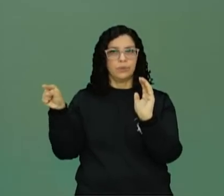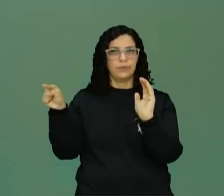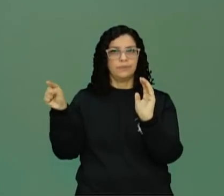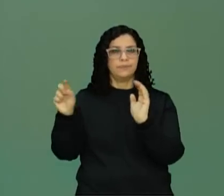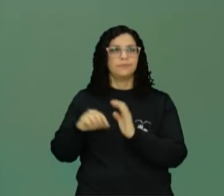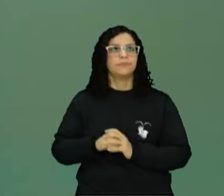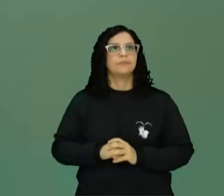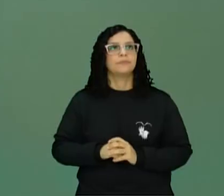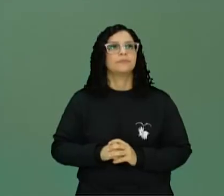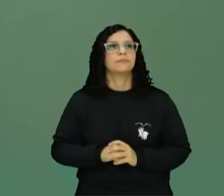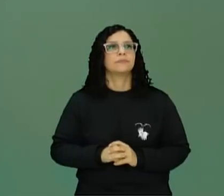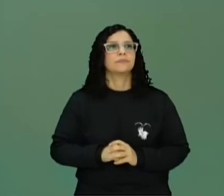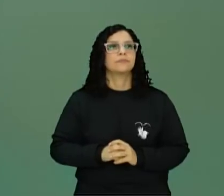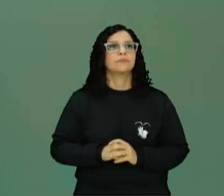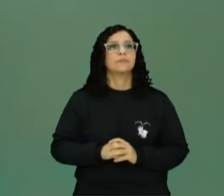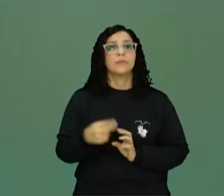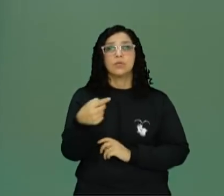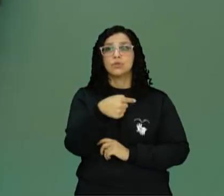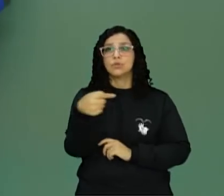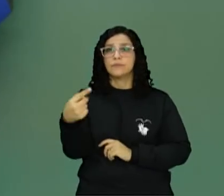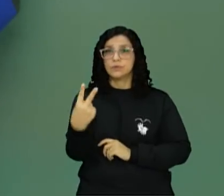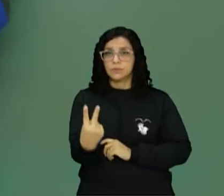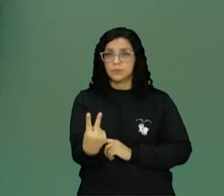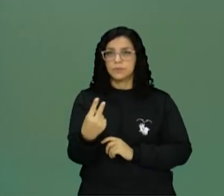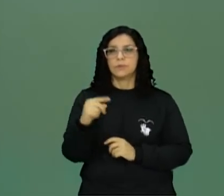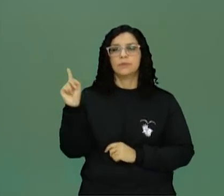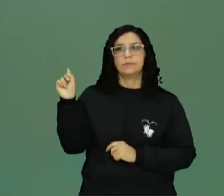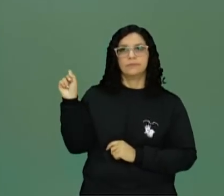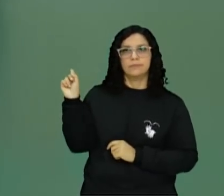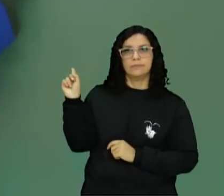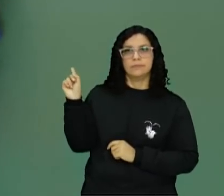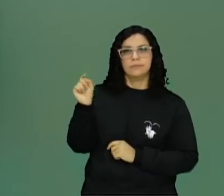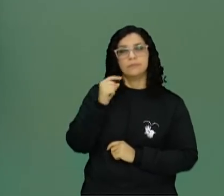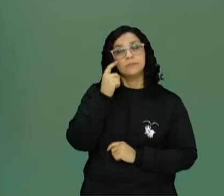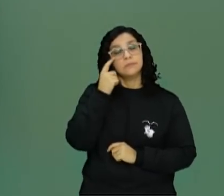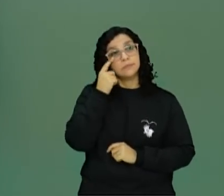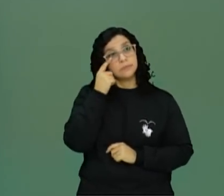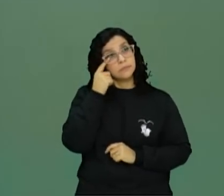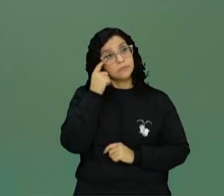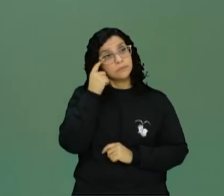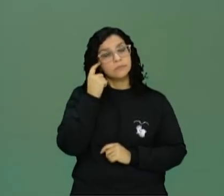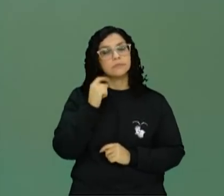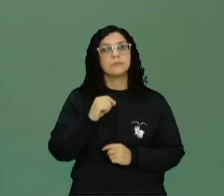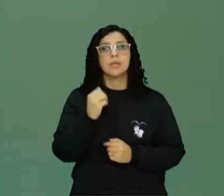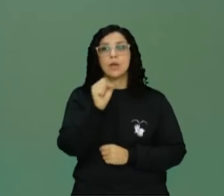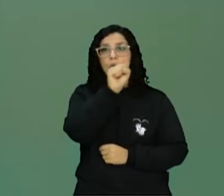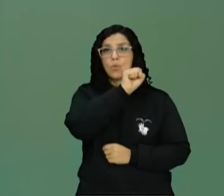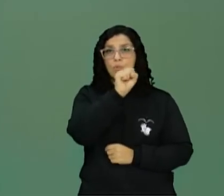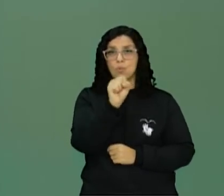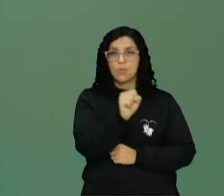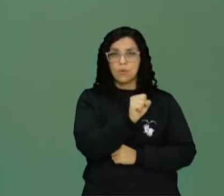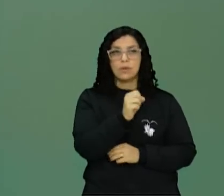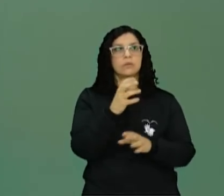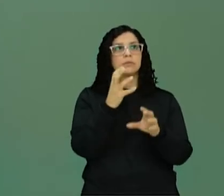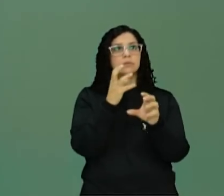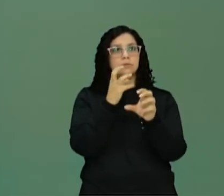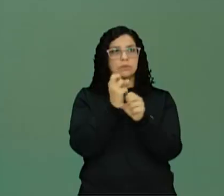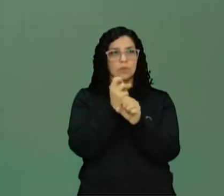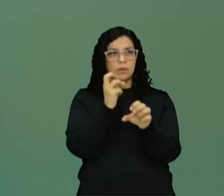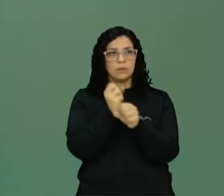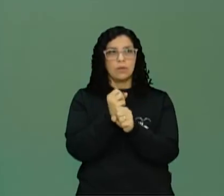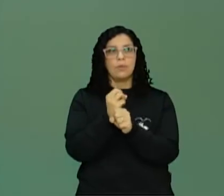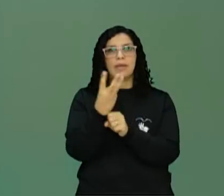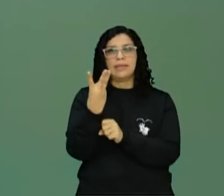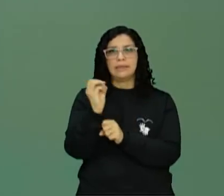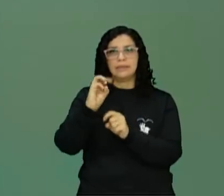vezes o número de termos, que é 5, dividido por 2. Então, a soma dos